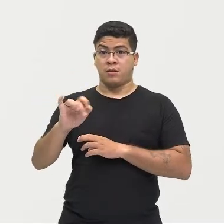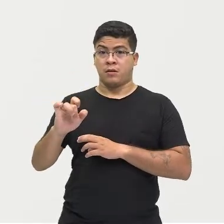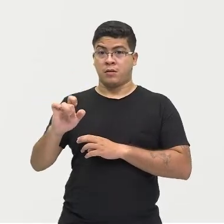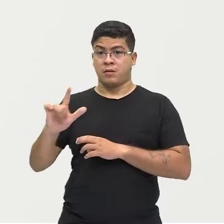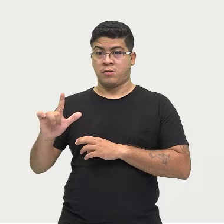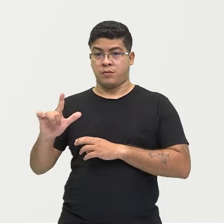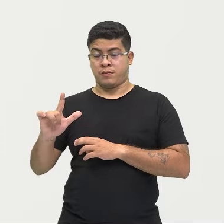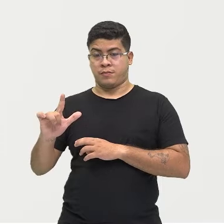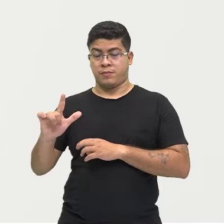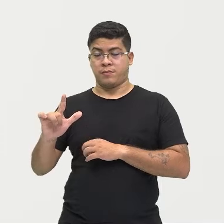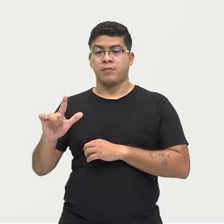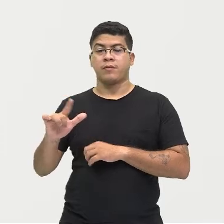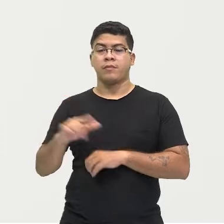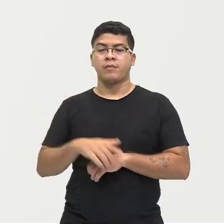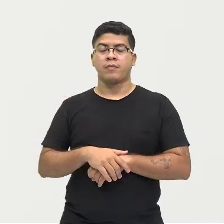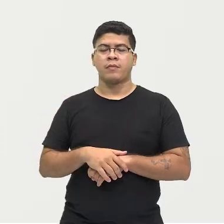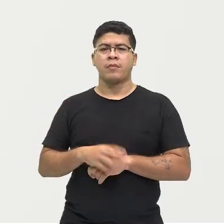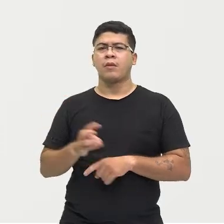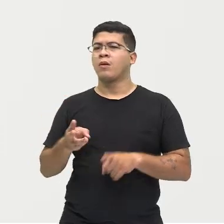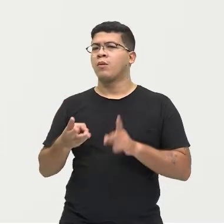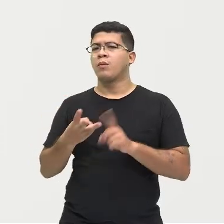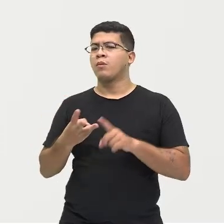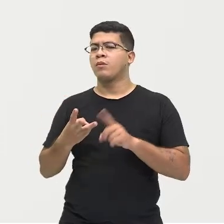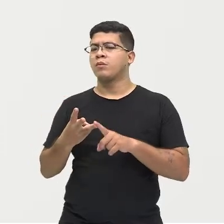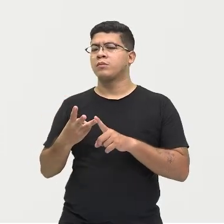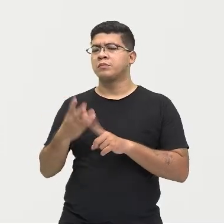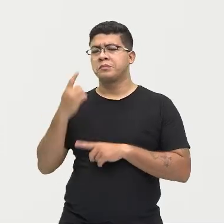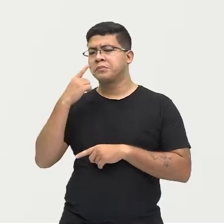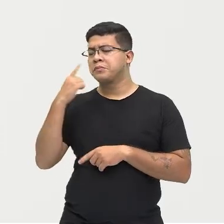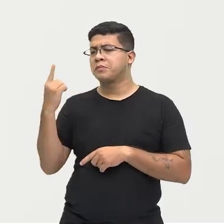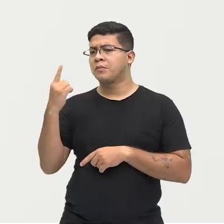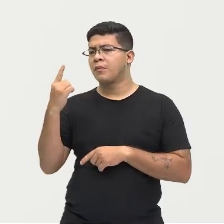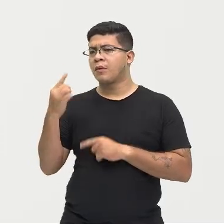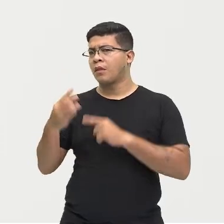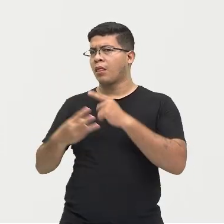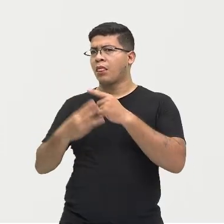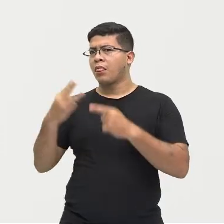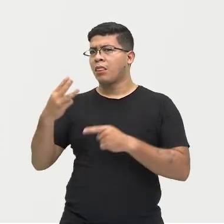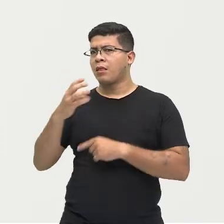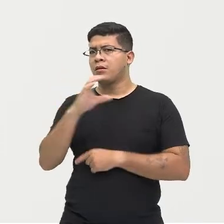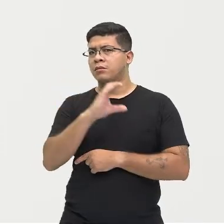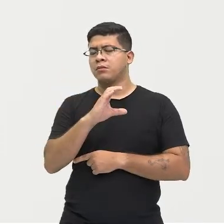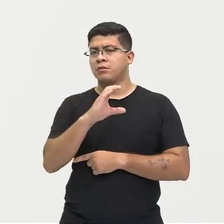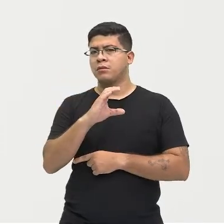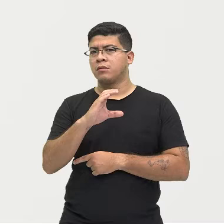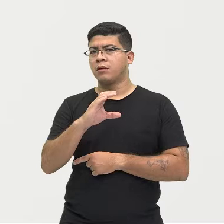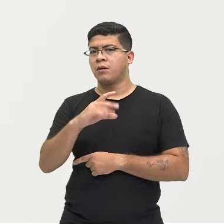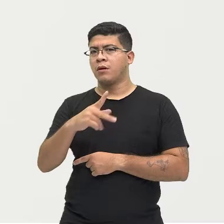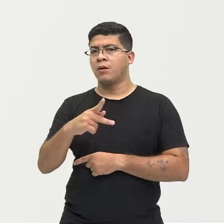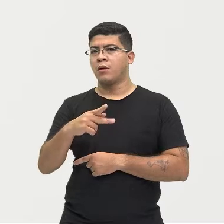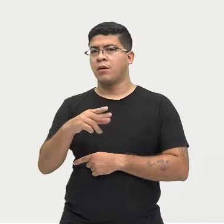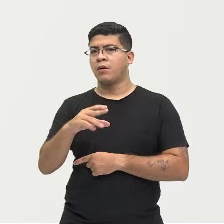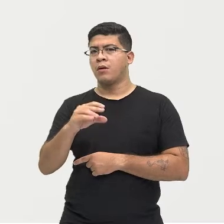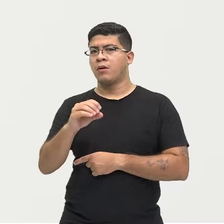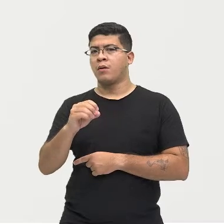etil, é o nome dele. E qual o nome desse outro